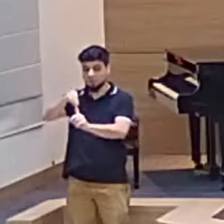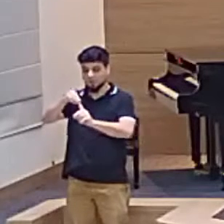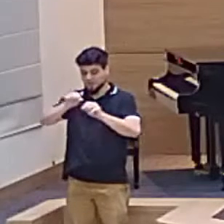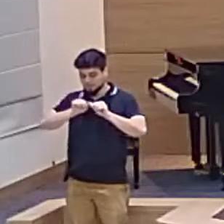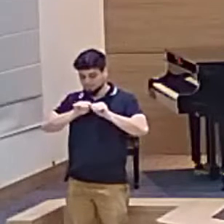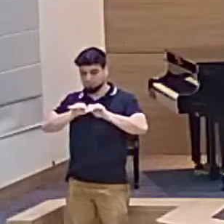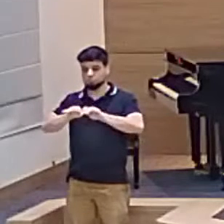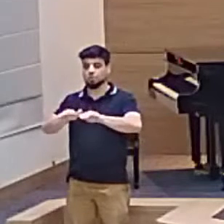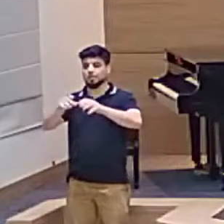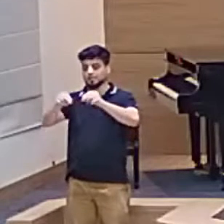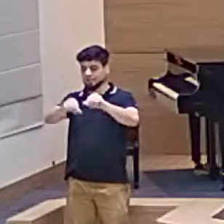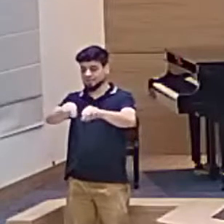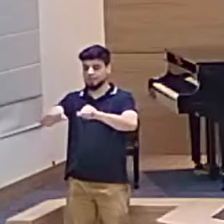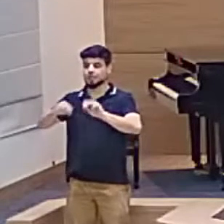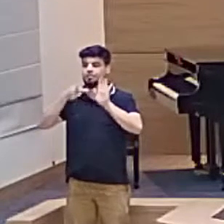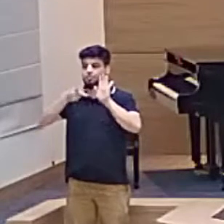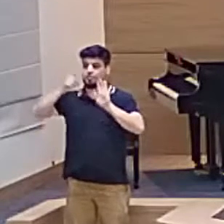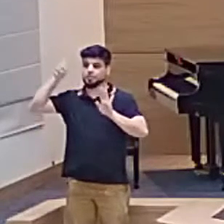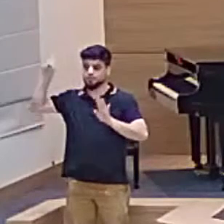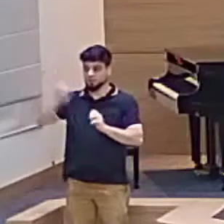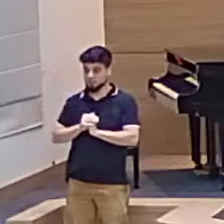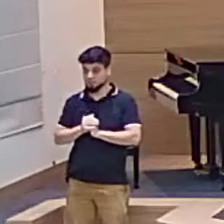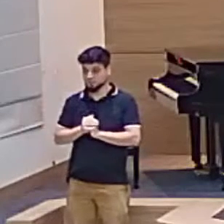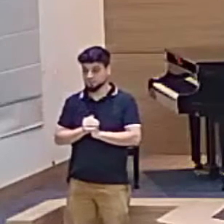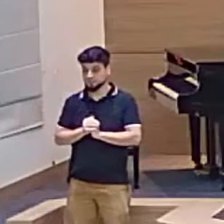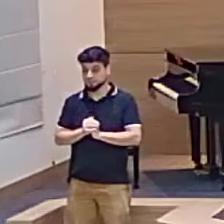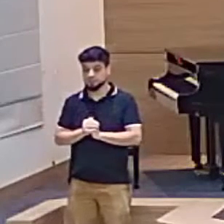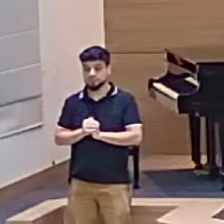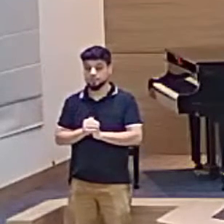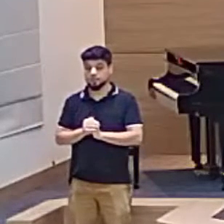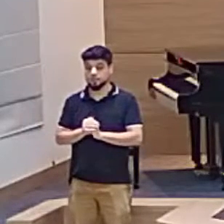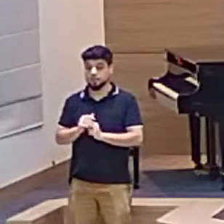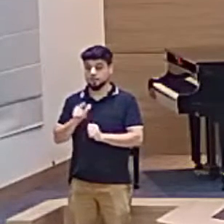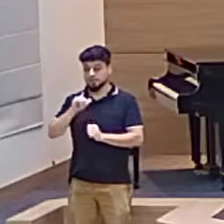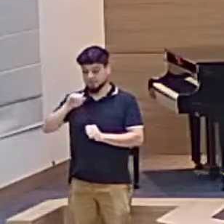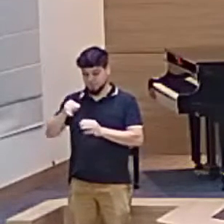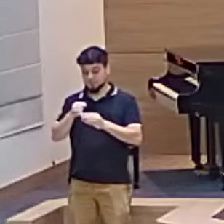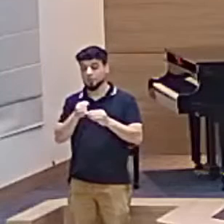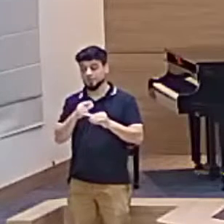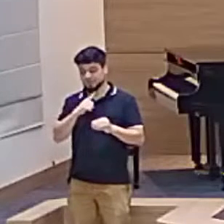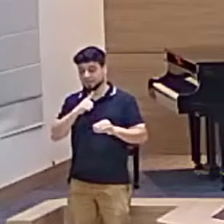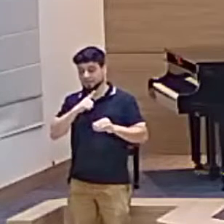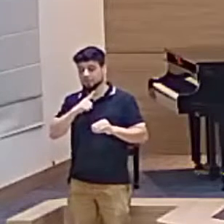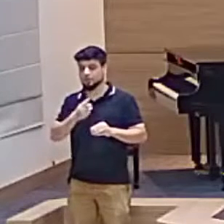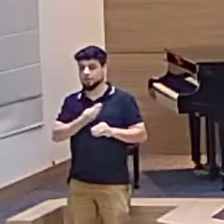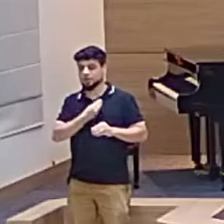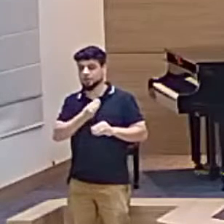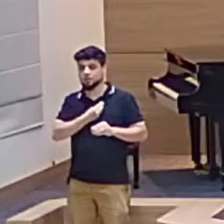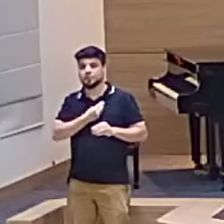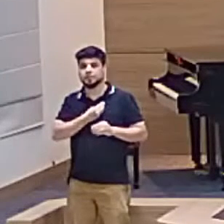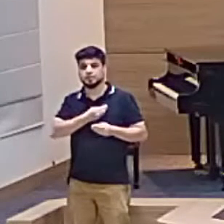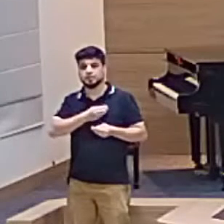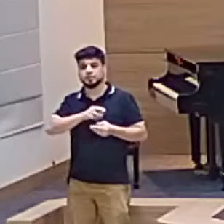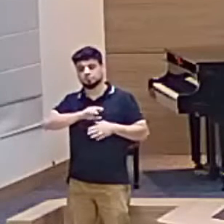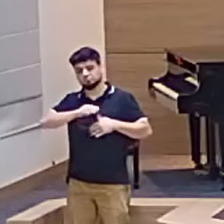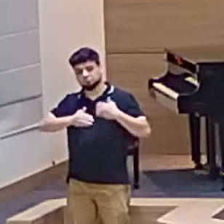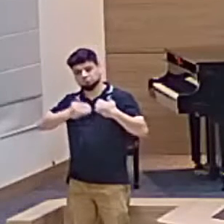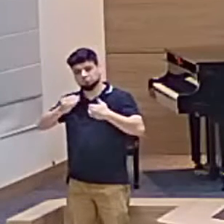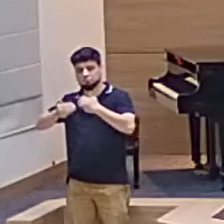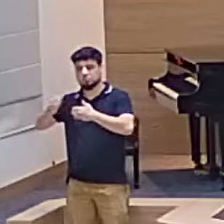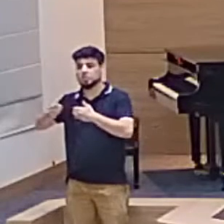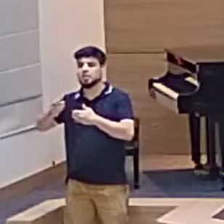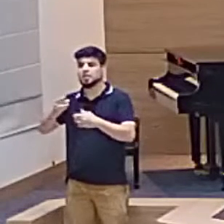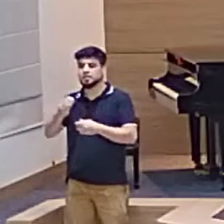na Terra Prometida Josué tem alguns percalços durante a vida Vivo e muitos anos nesta